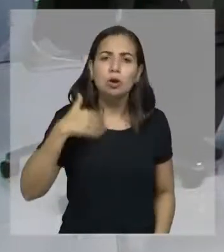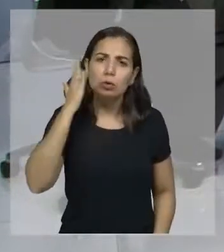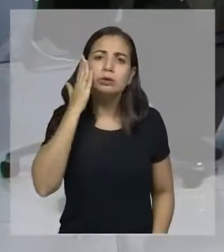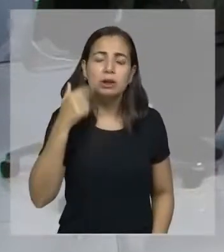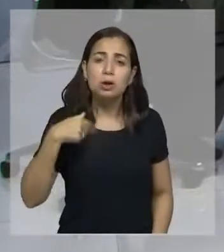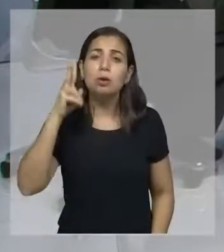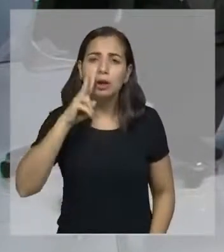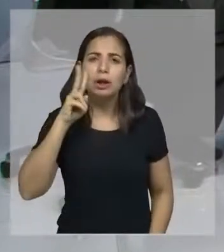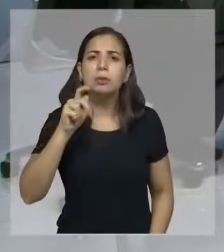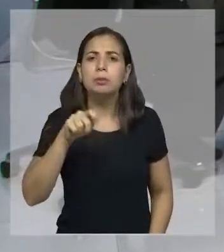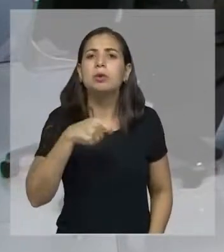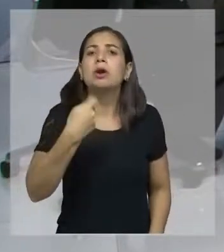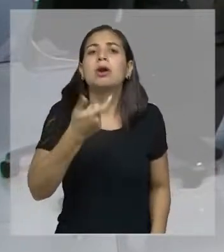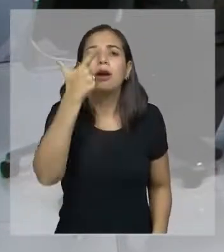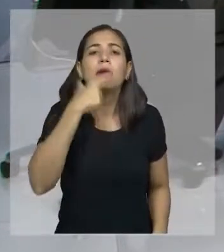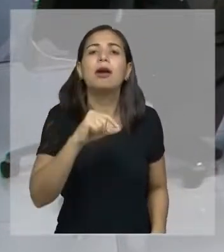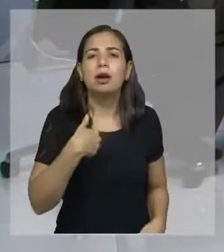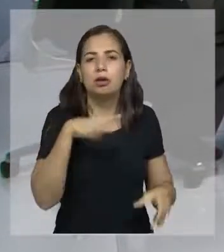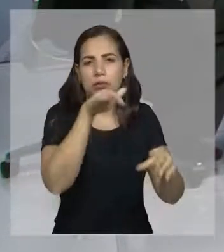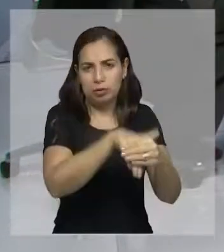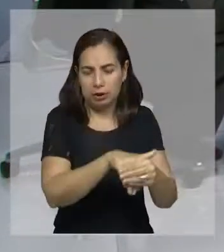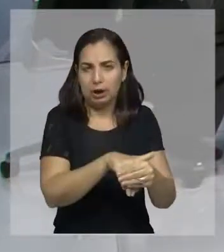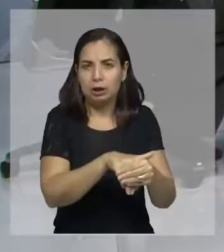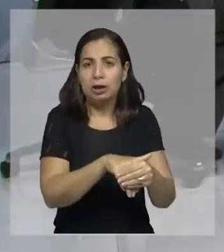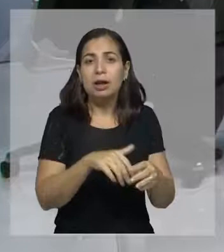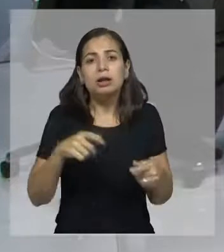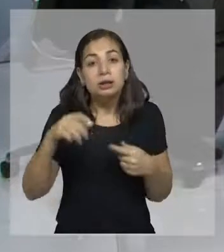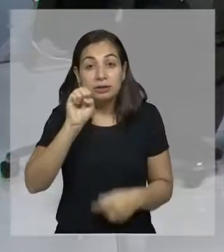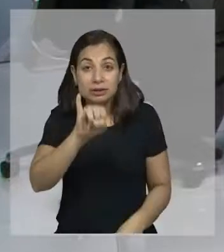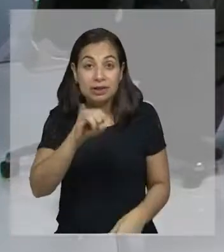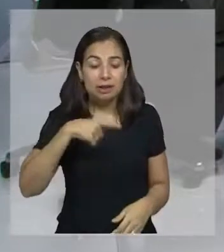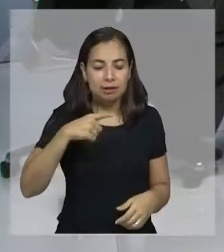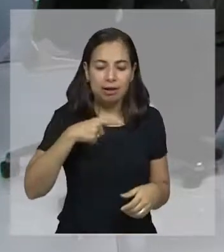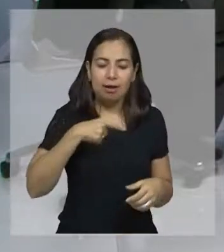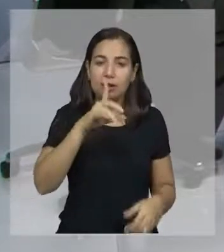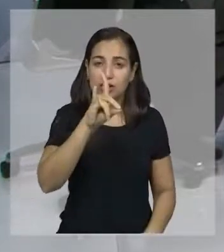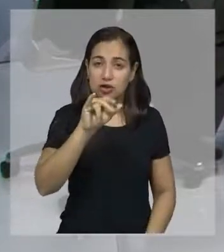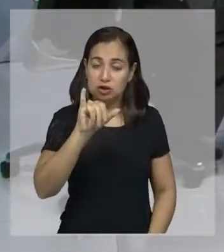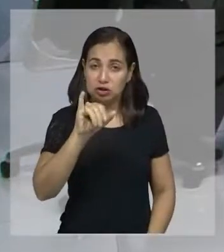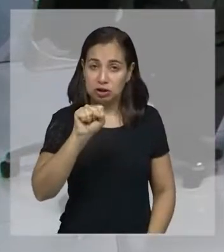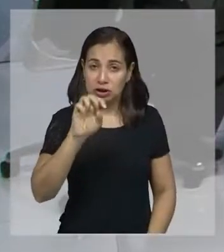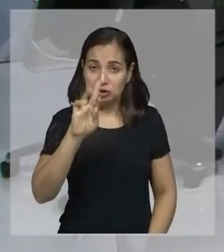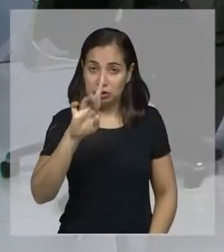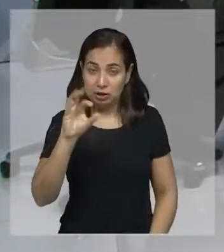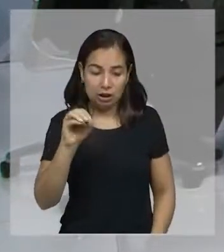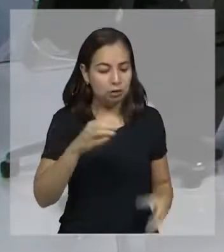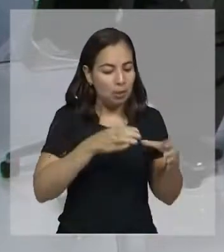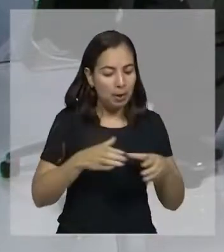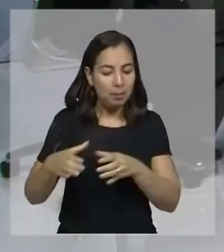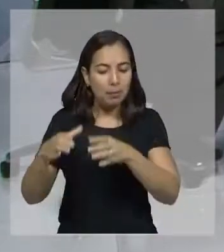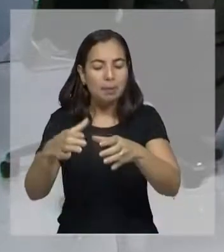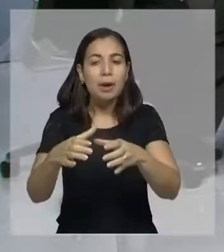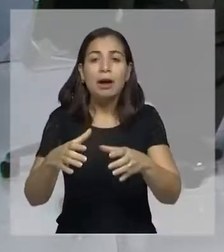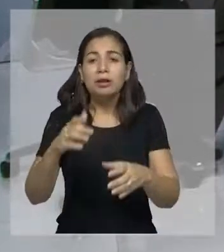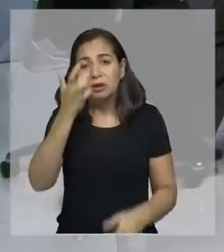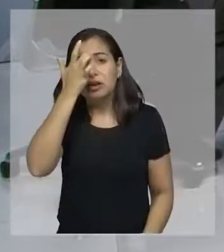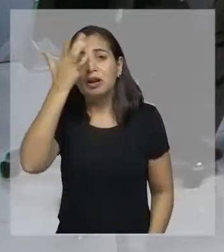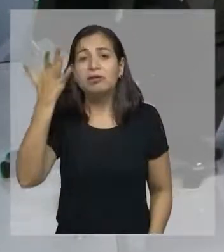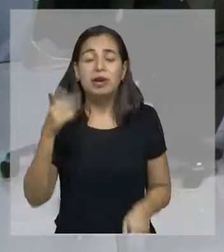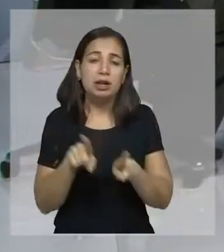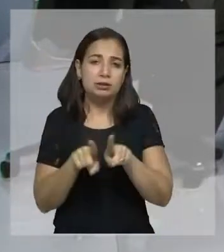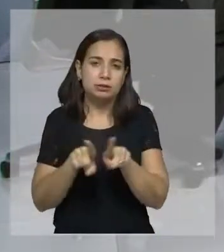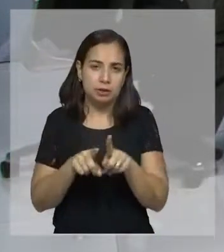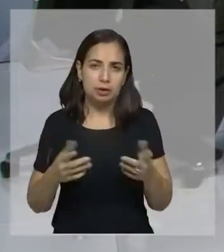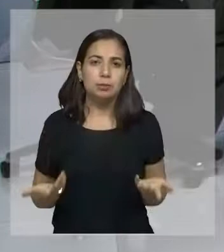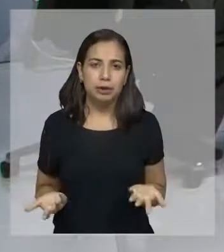e como os cargos executivos são eleitos na mesma eleição dos cargos parlamentares, ninguém vai discutir aqui quem